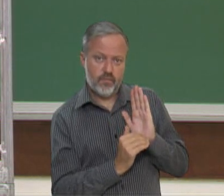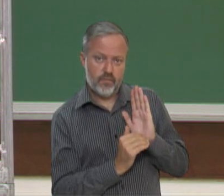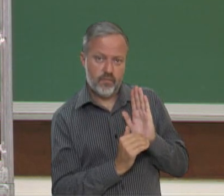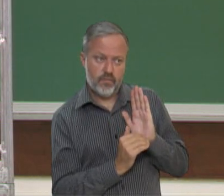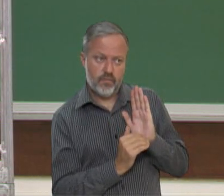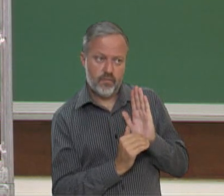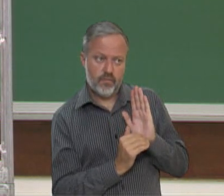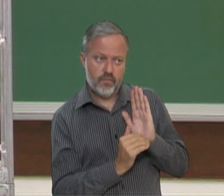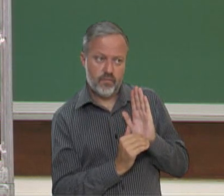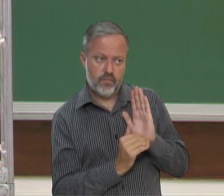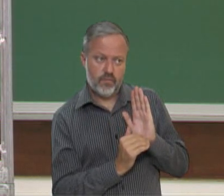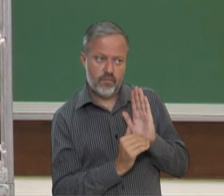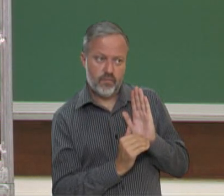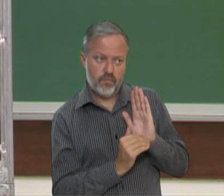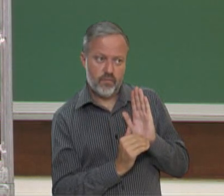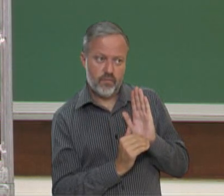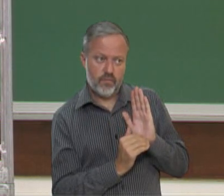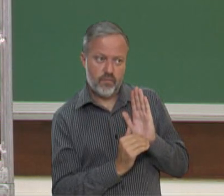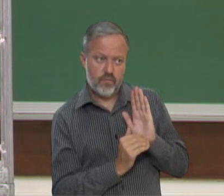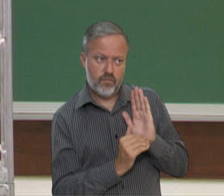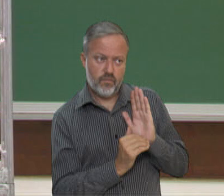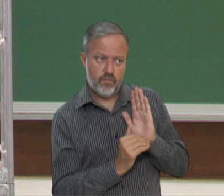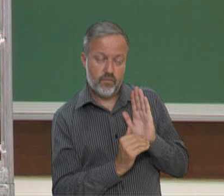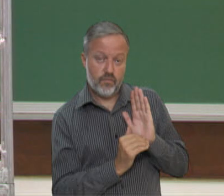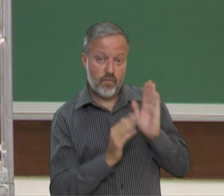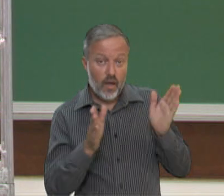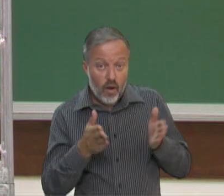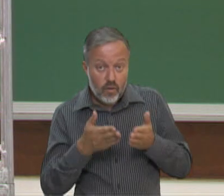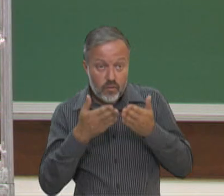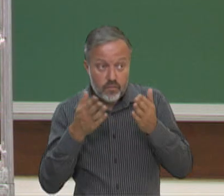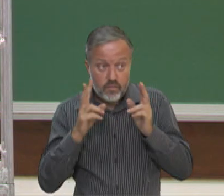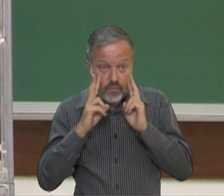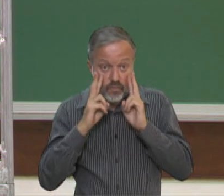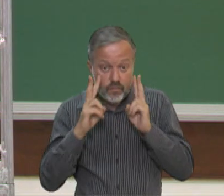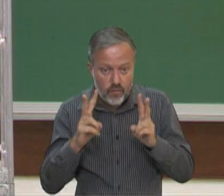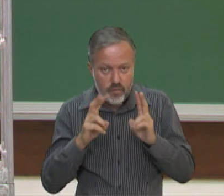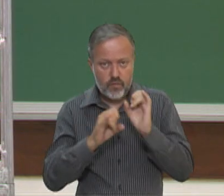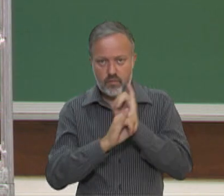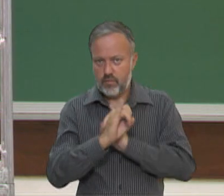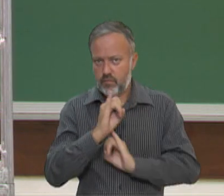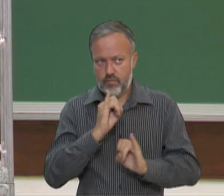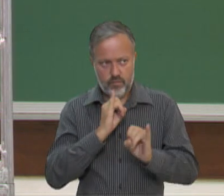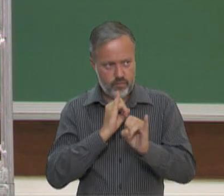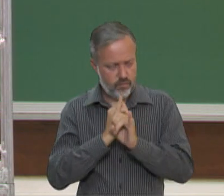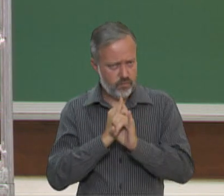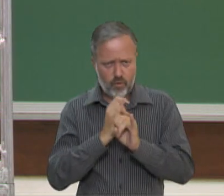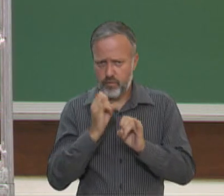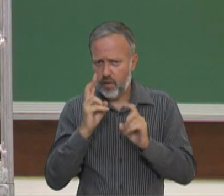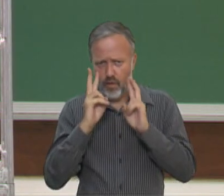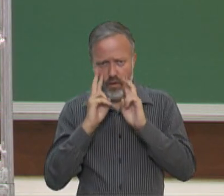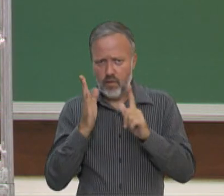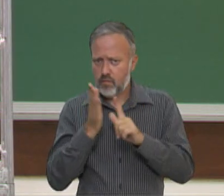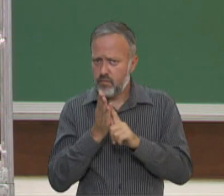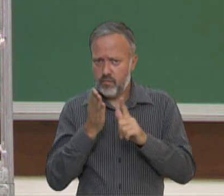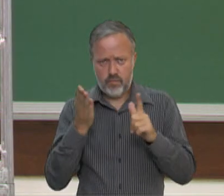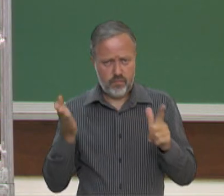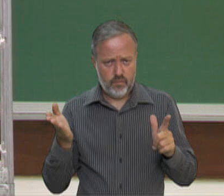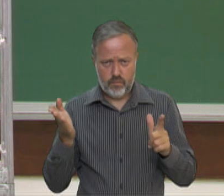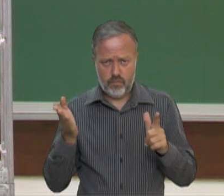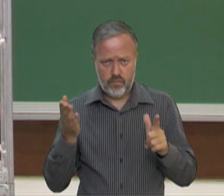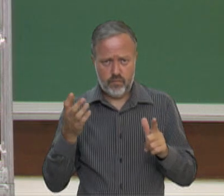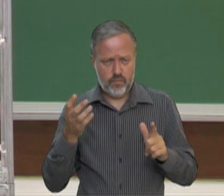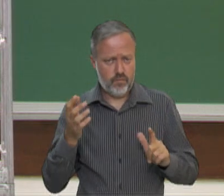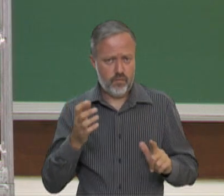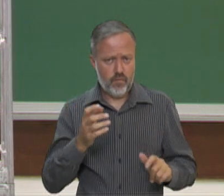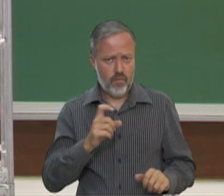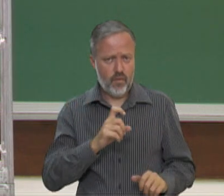sempre vai seguir isso, e quando vocês acessarem um site ou verem uma notícia, lerem uma notícia em espanhol,